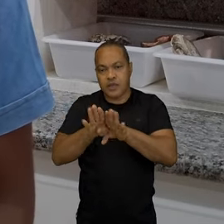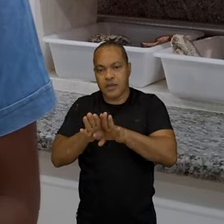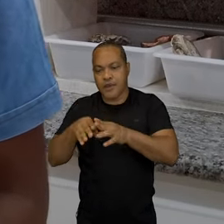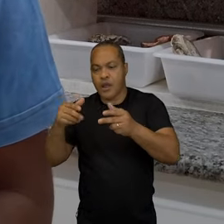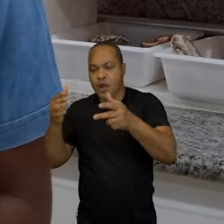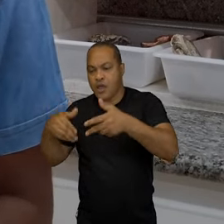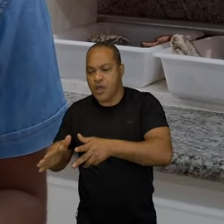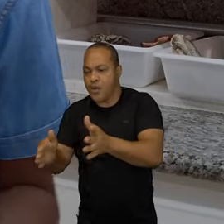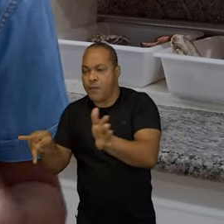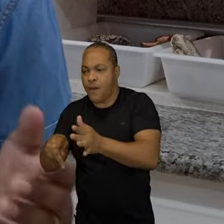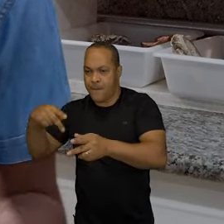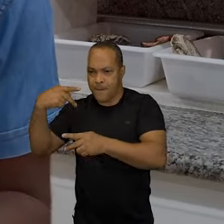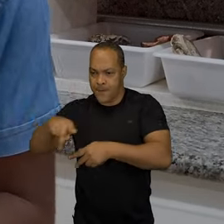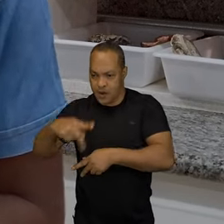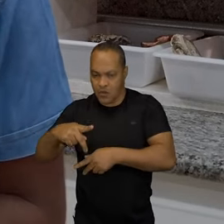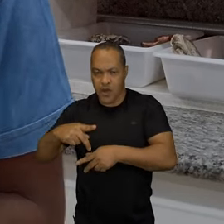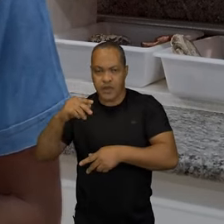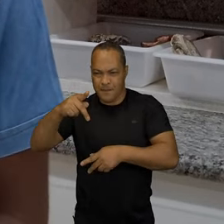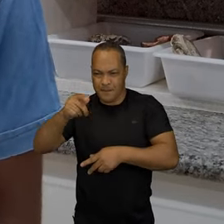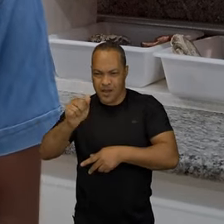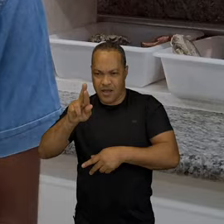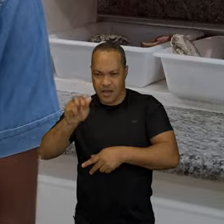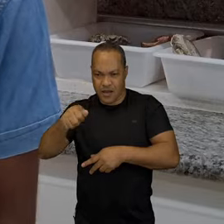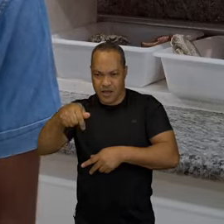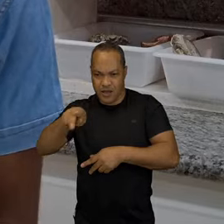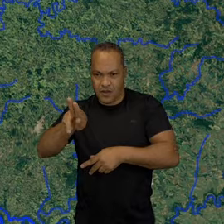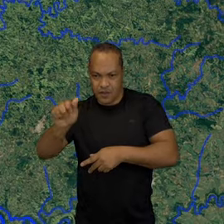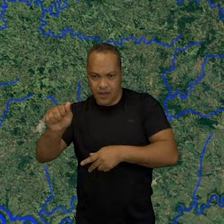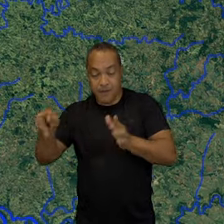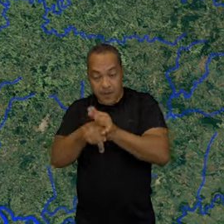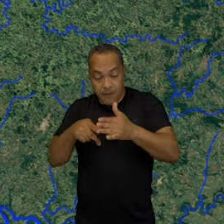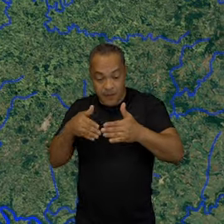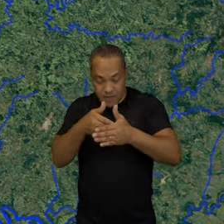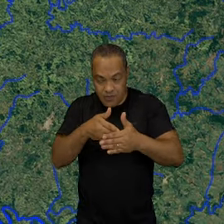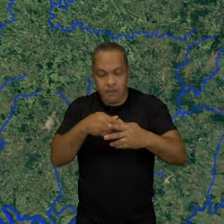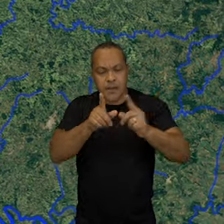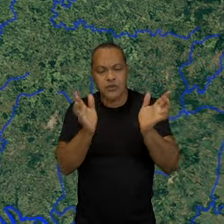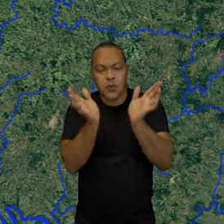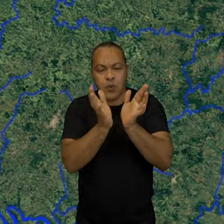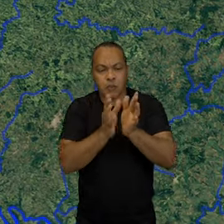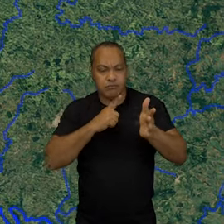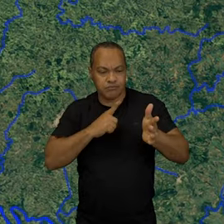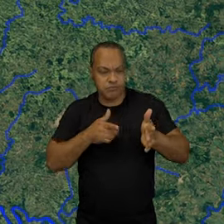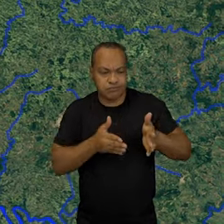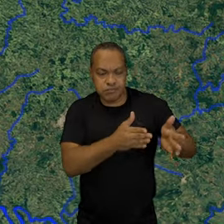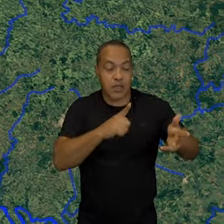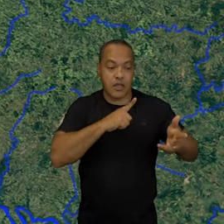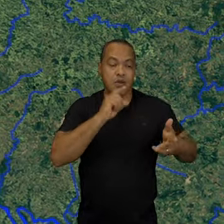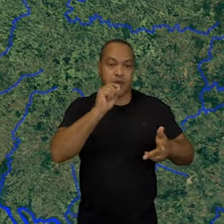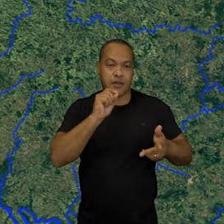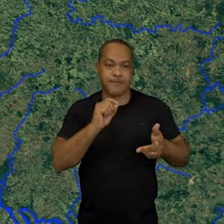margem paraguaia também, todos eles drenando em direção ao reservatório de Itaipu. E dentro desse conjunto de rios, nós